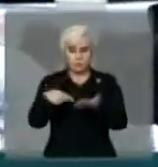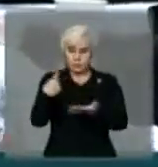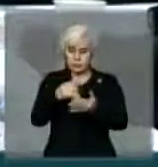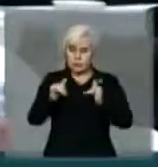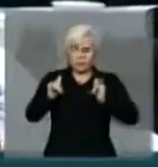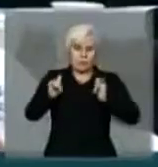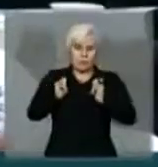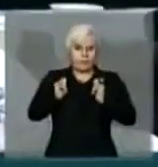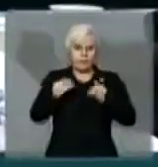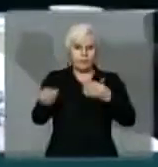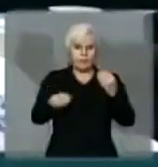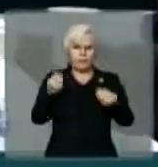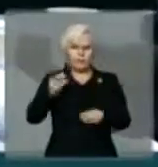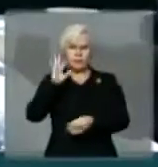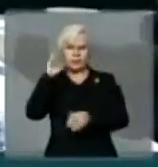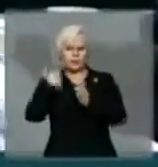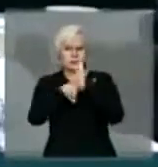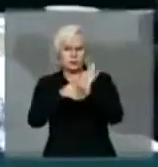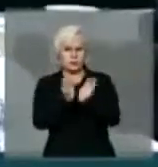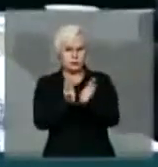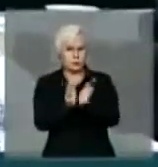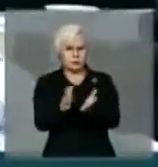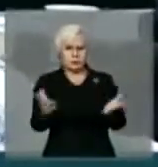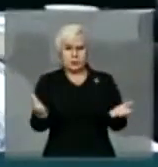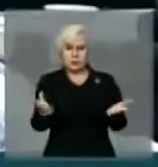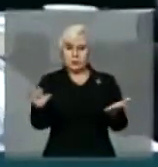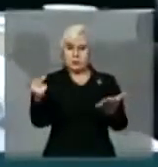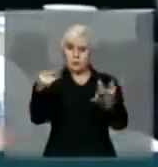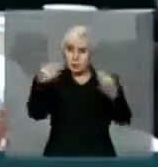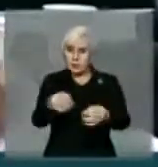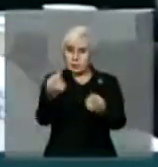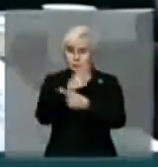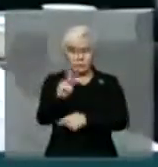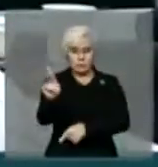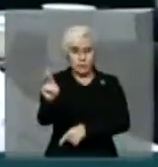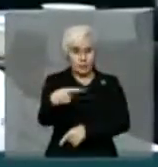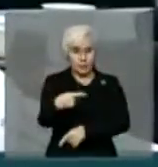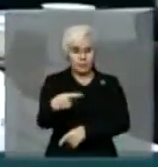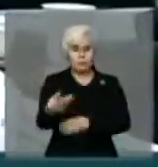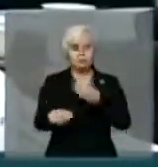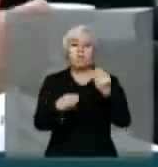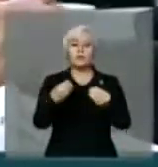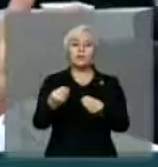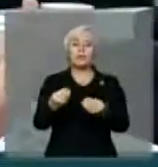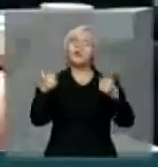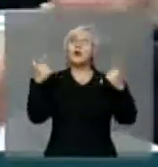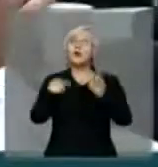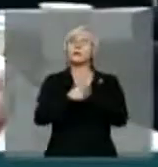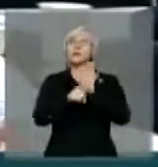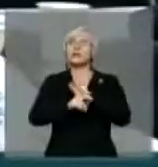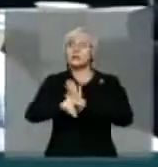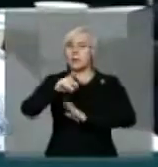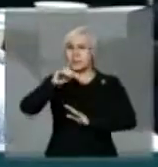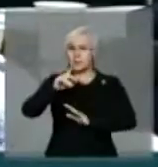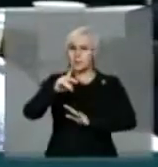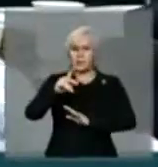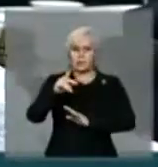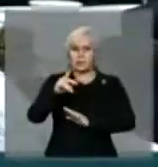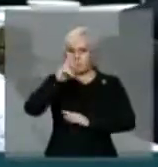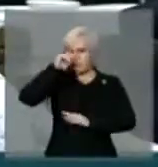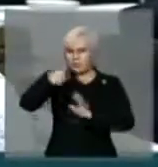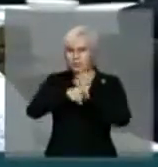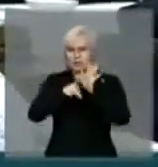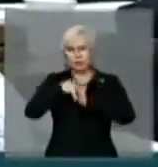gente tem de influir numa decisão de bancada. Isso não está certo. Onde é que está o mandato do povo, que não é de partida do